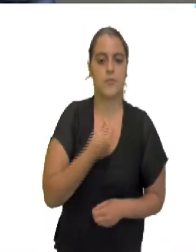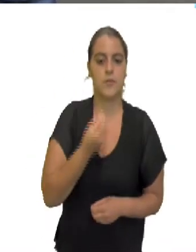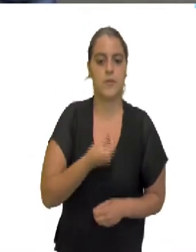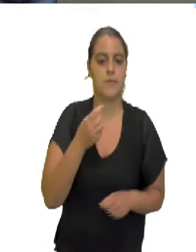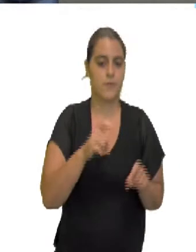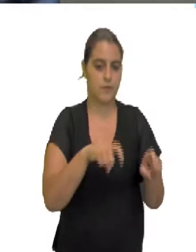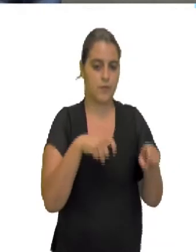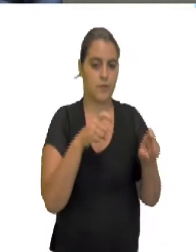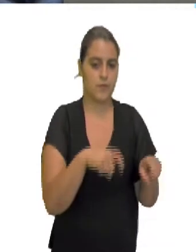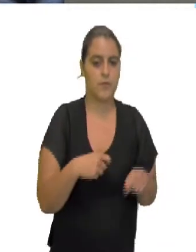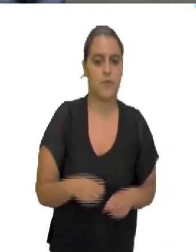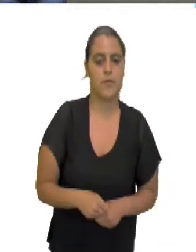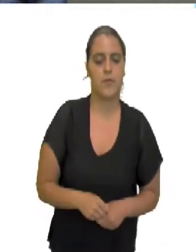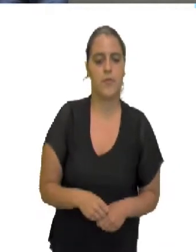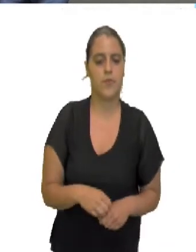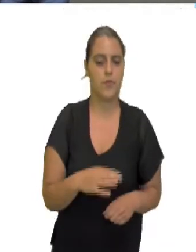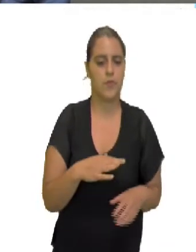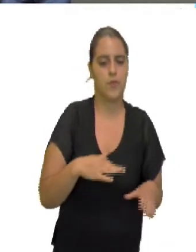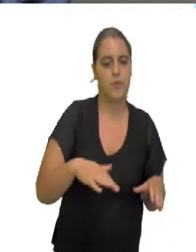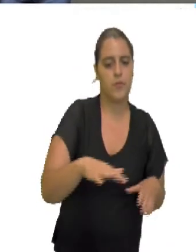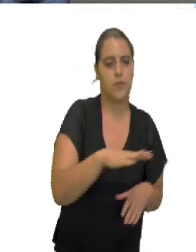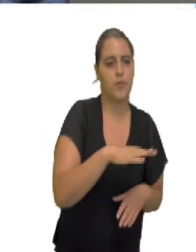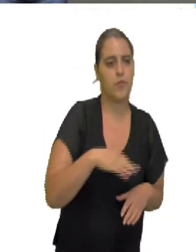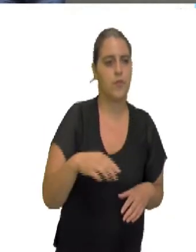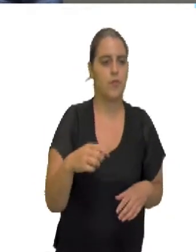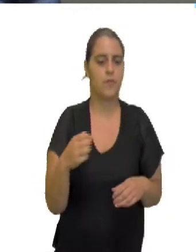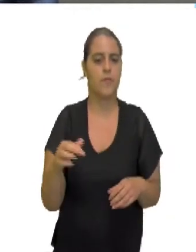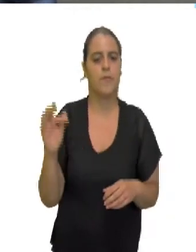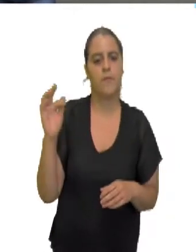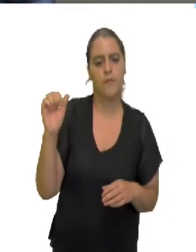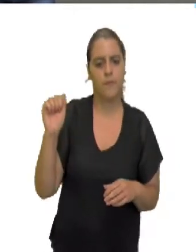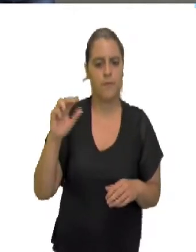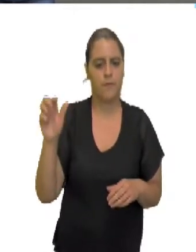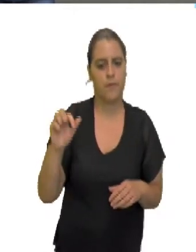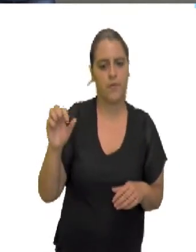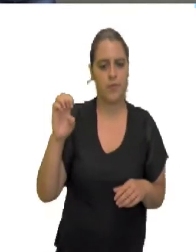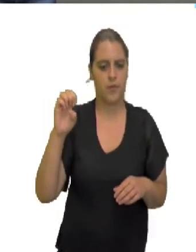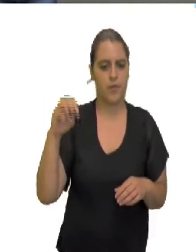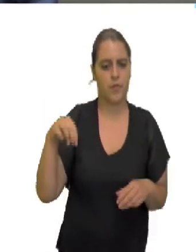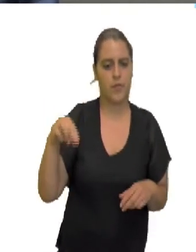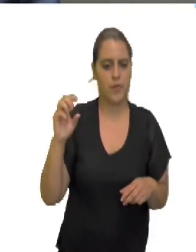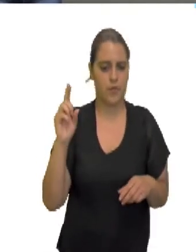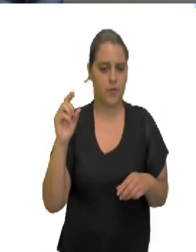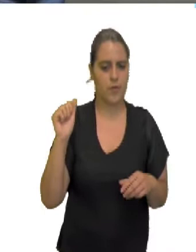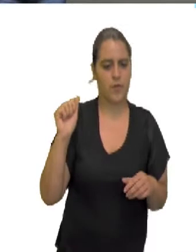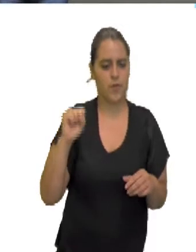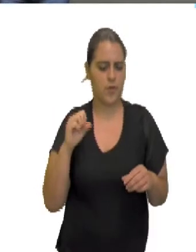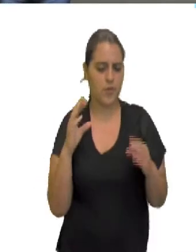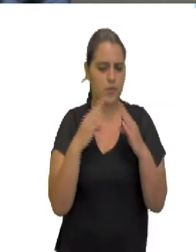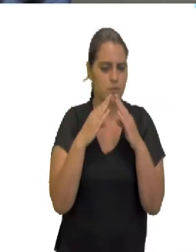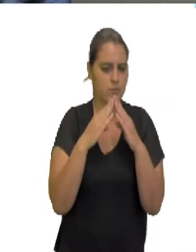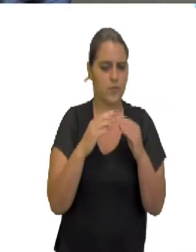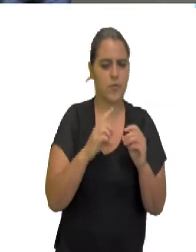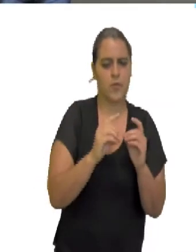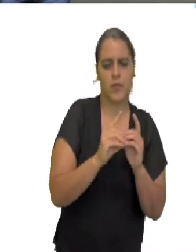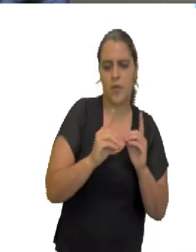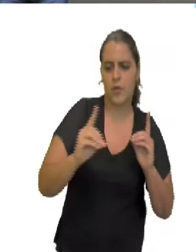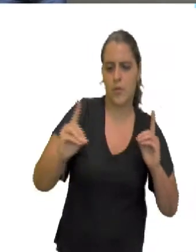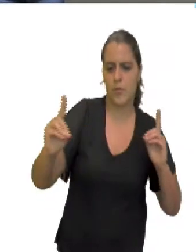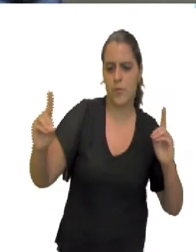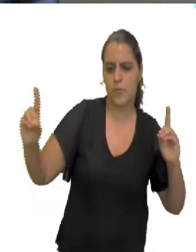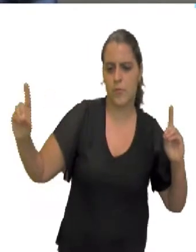campo, em sítios, chácaras, fazendas, as casas da zona rural não